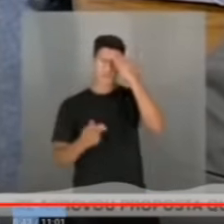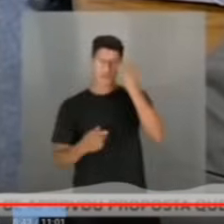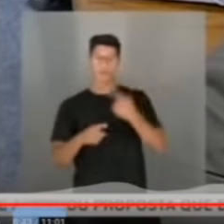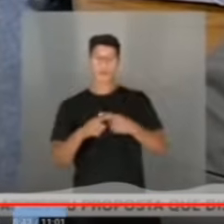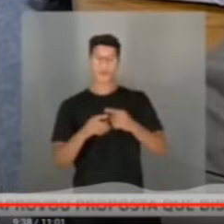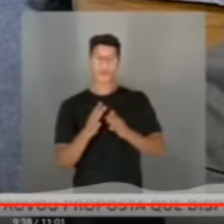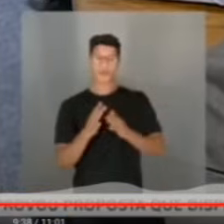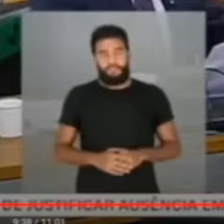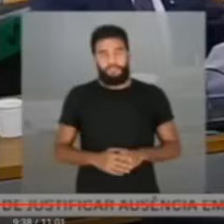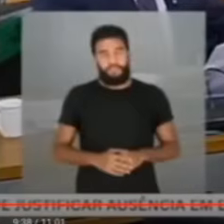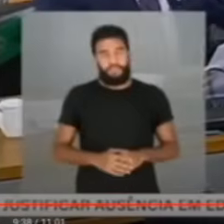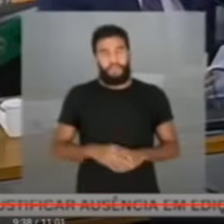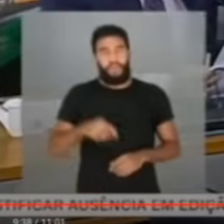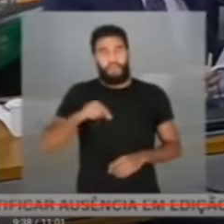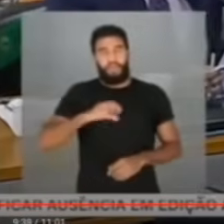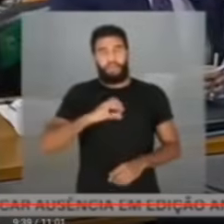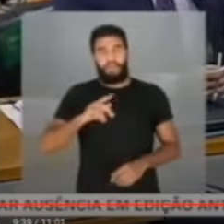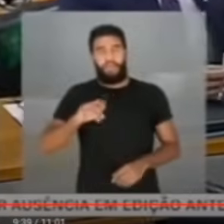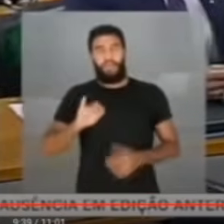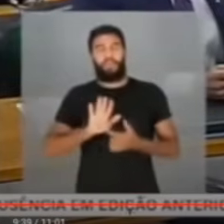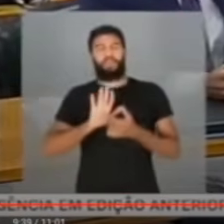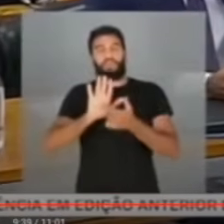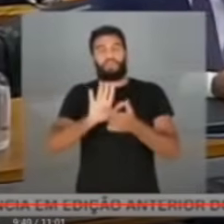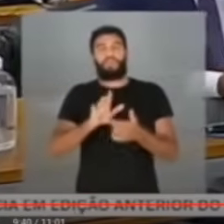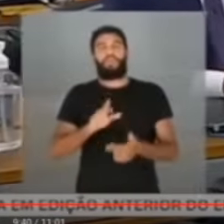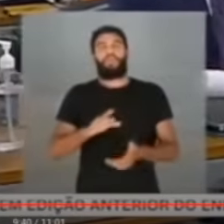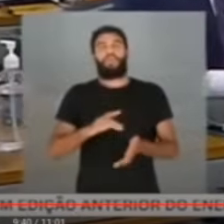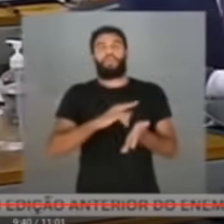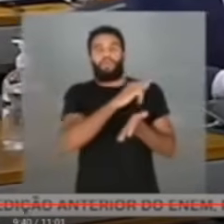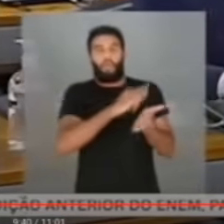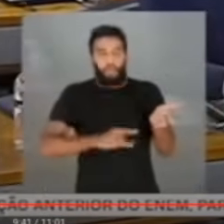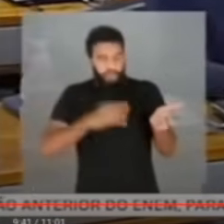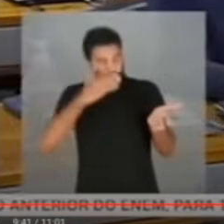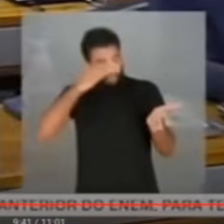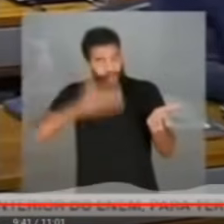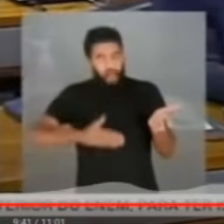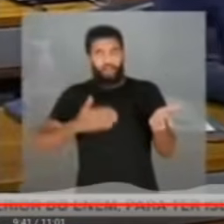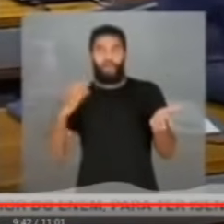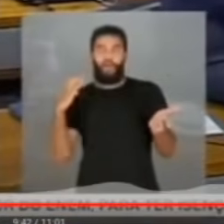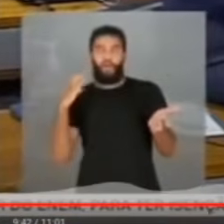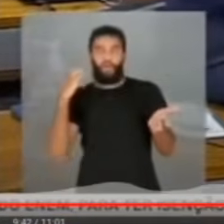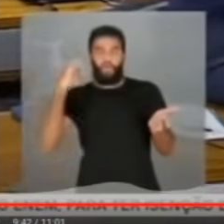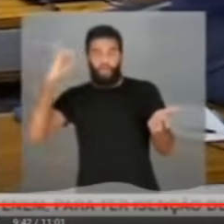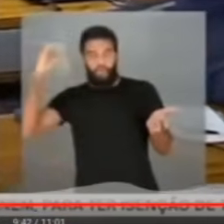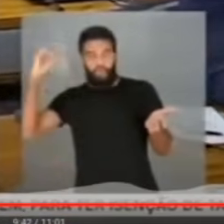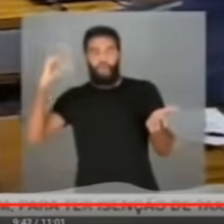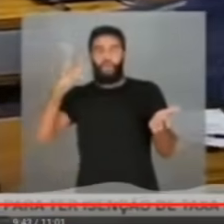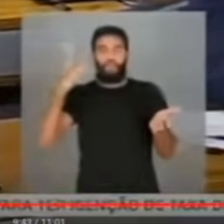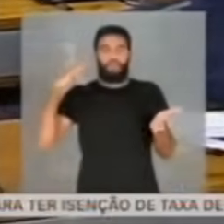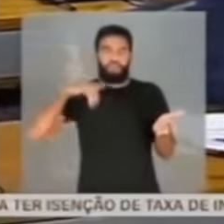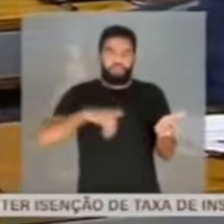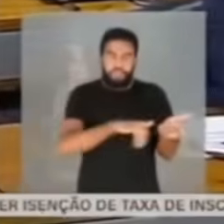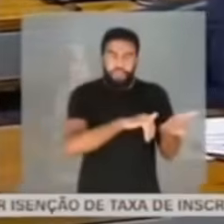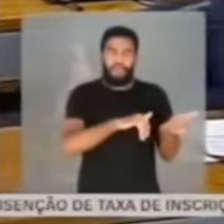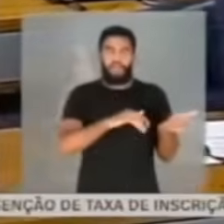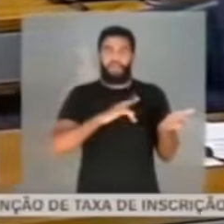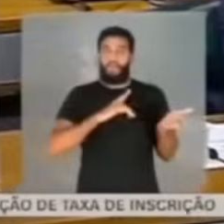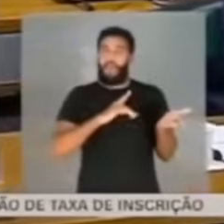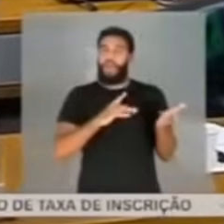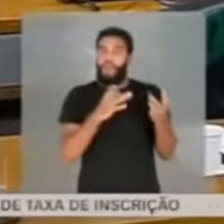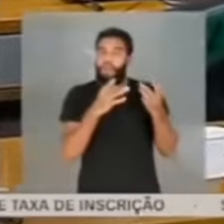beleza aí vamos pra frente do voo do do Senor Danilo Trento então uma informação com muita